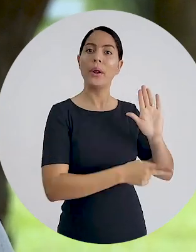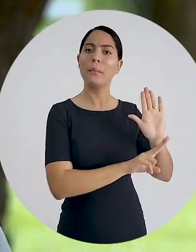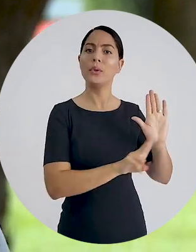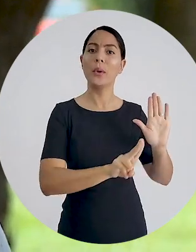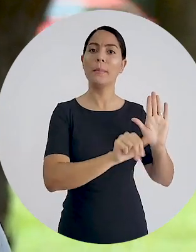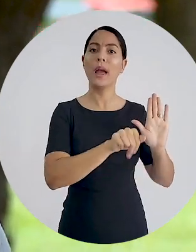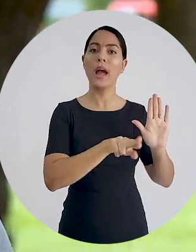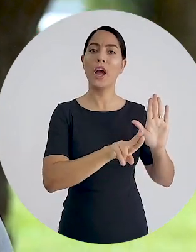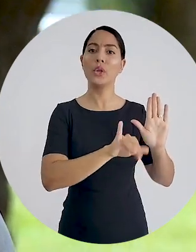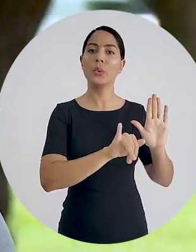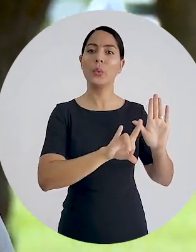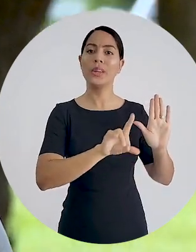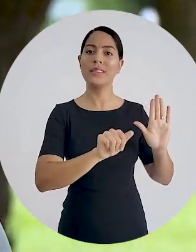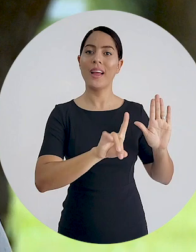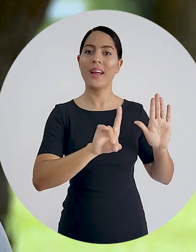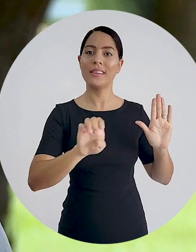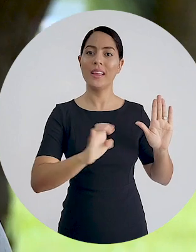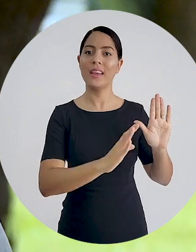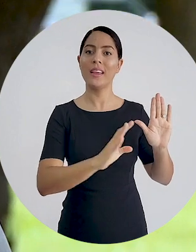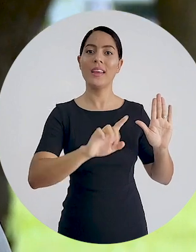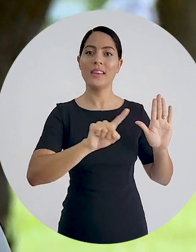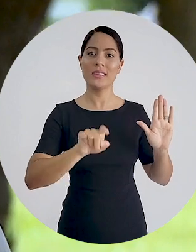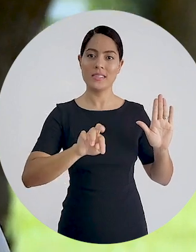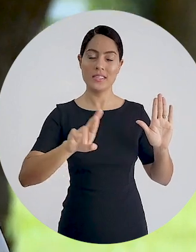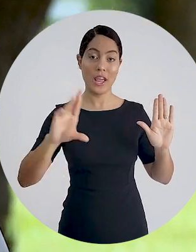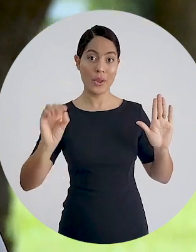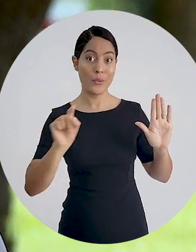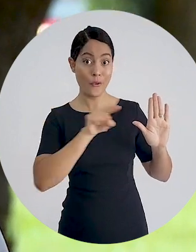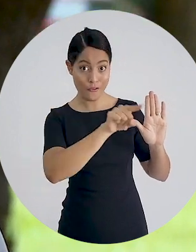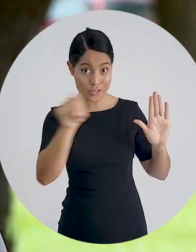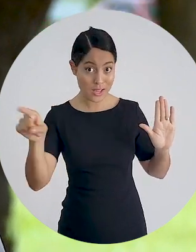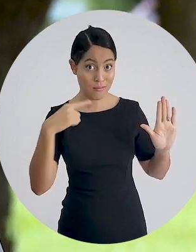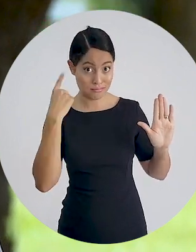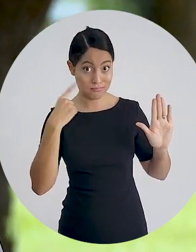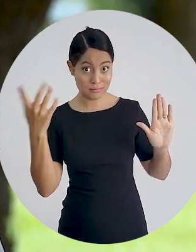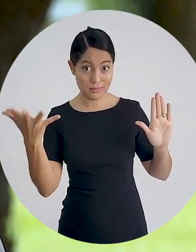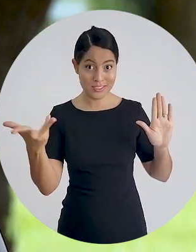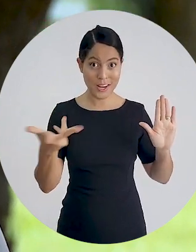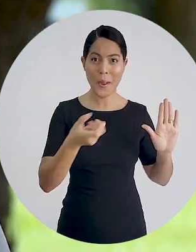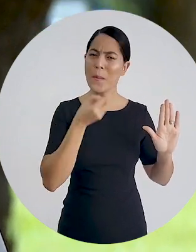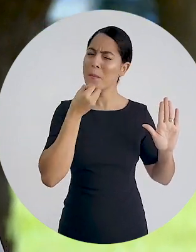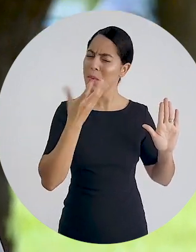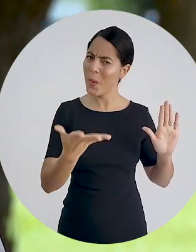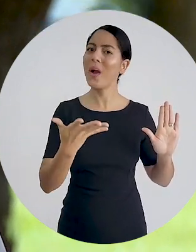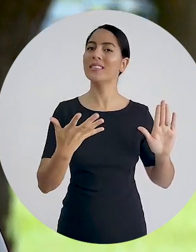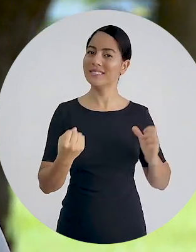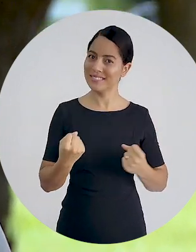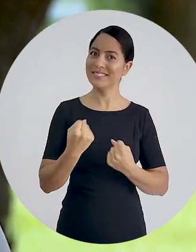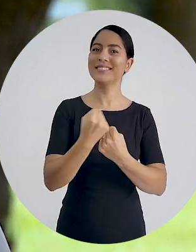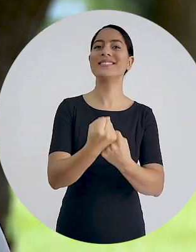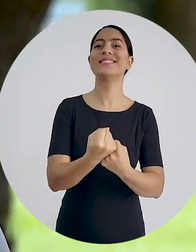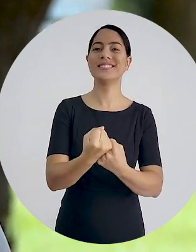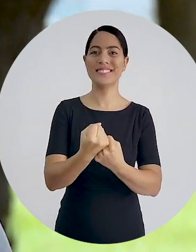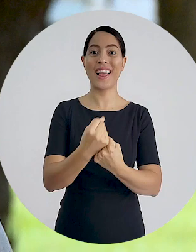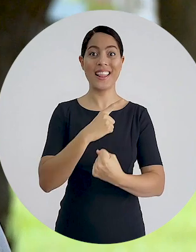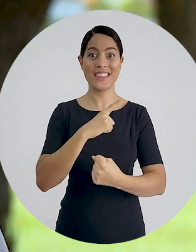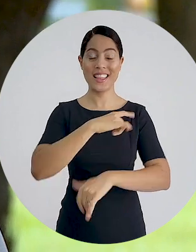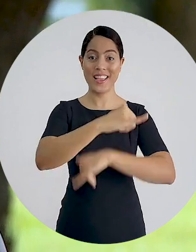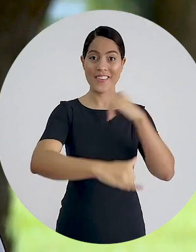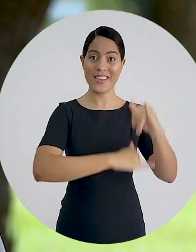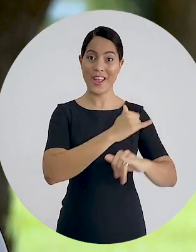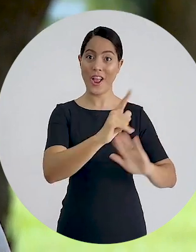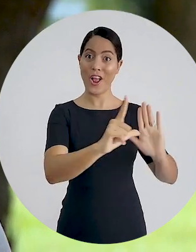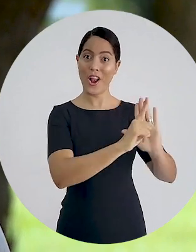Programa Anuidade Zero. Um benefício para você, advogado ou advogada de todo o país, que realiza a transação nos